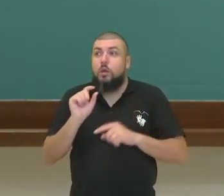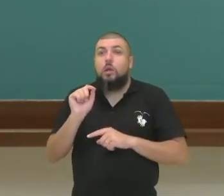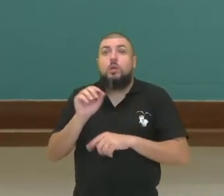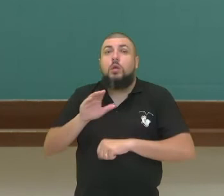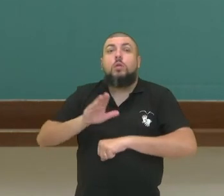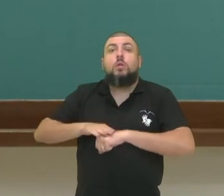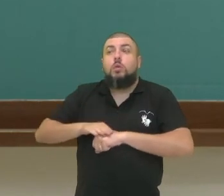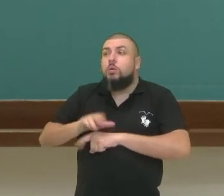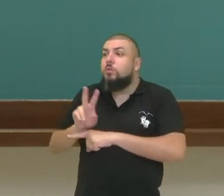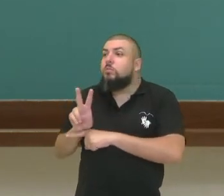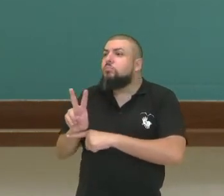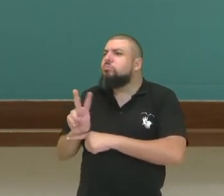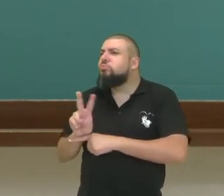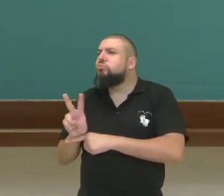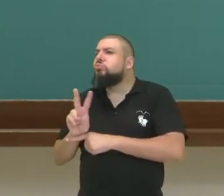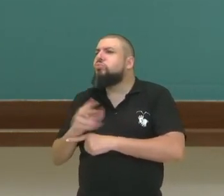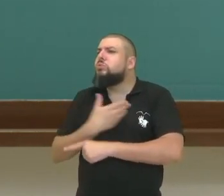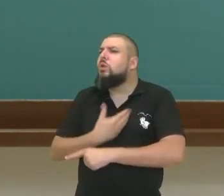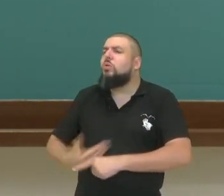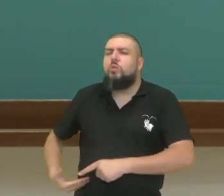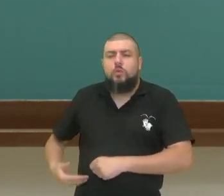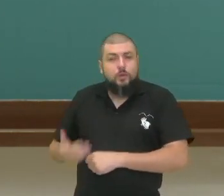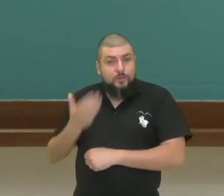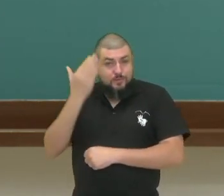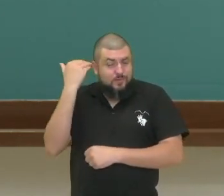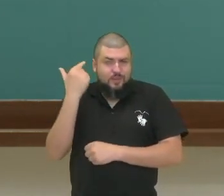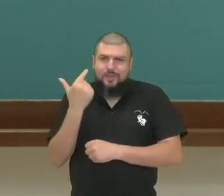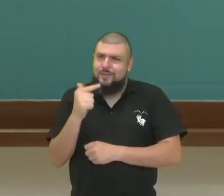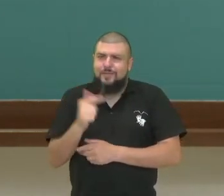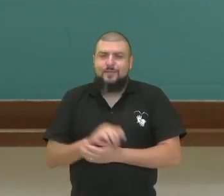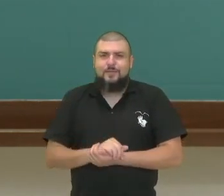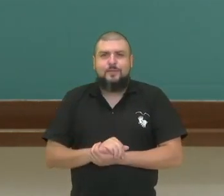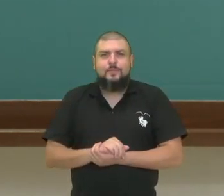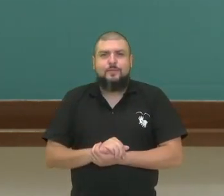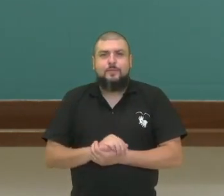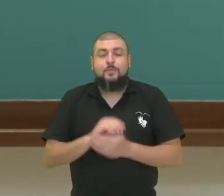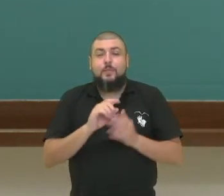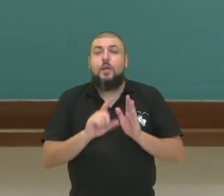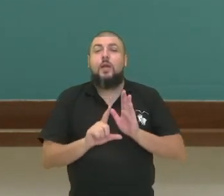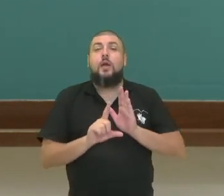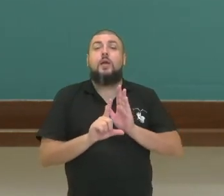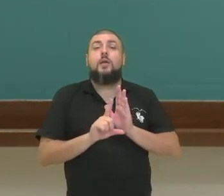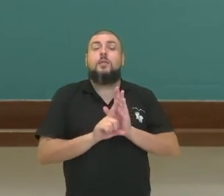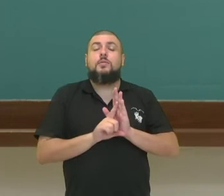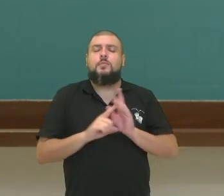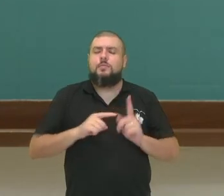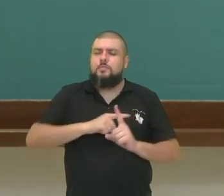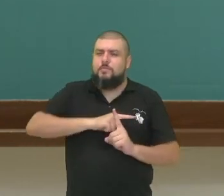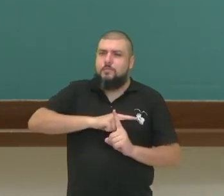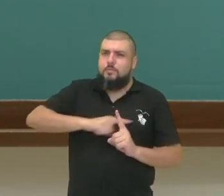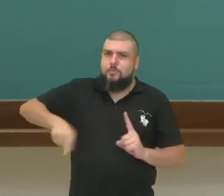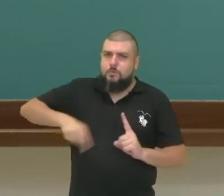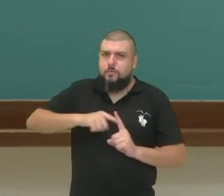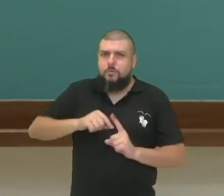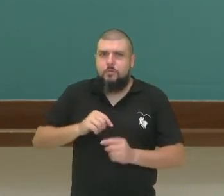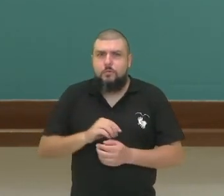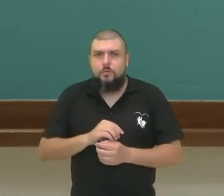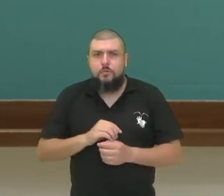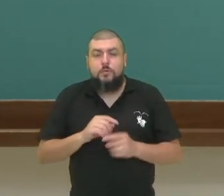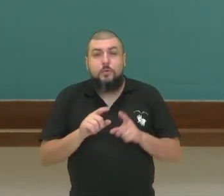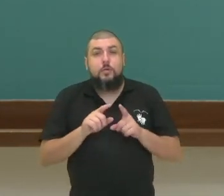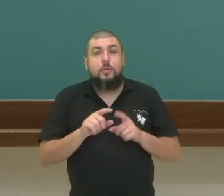fiscalizar as contas do governo, tá? A lei de imprensa impedia essa divulgação. Você divulgar informações assim, você poderia